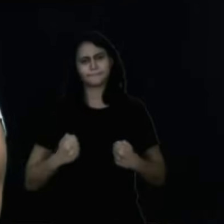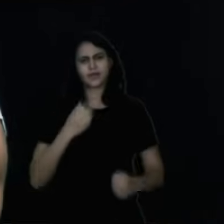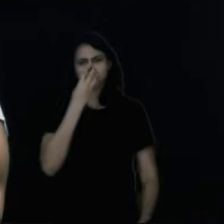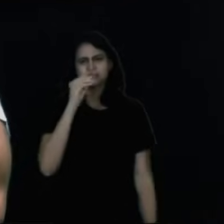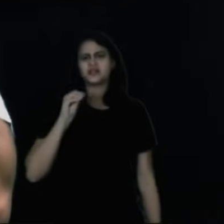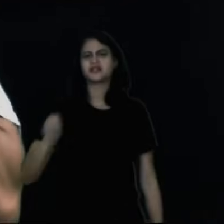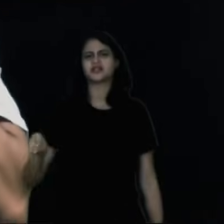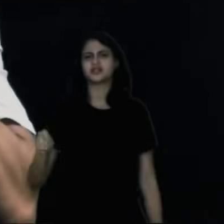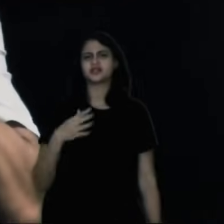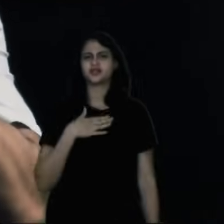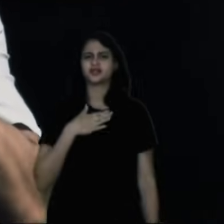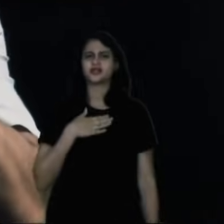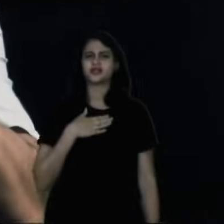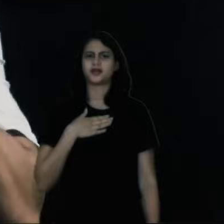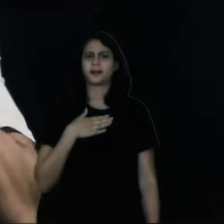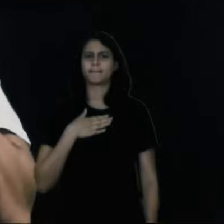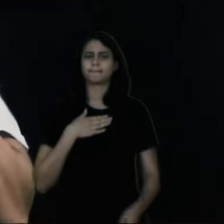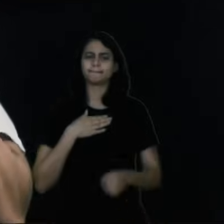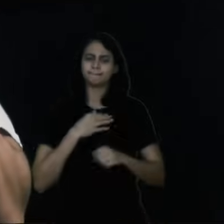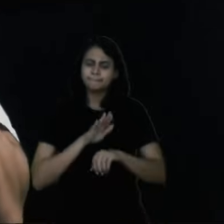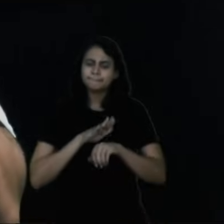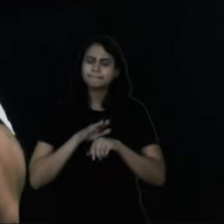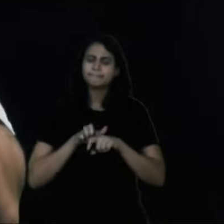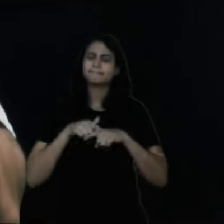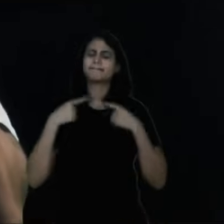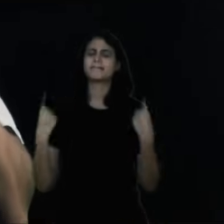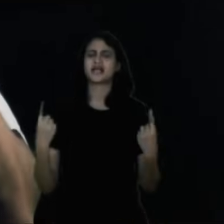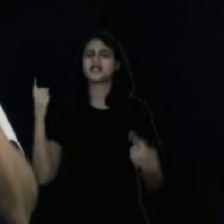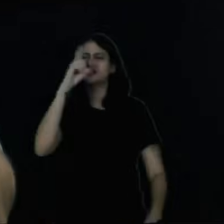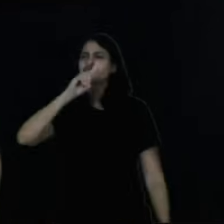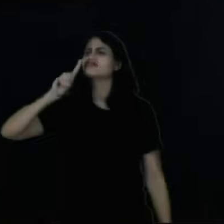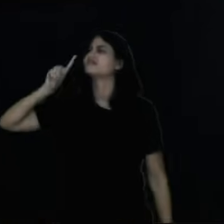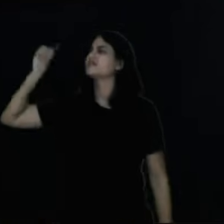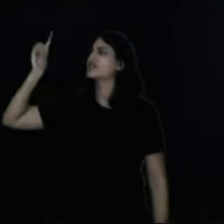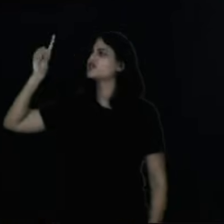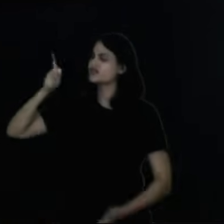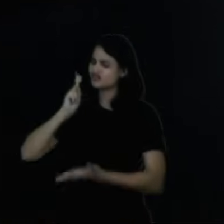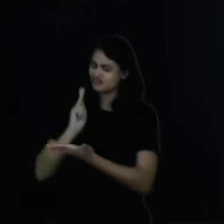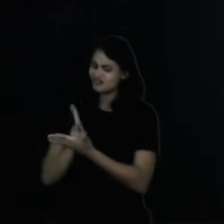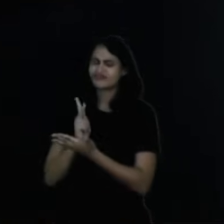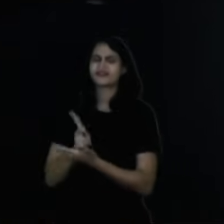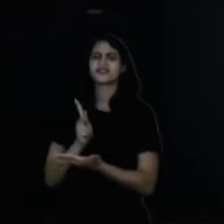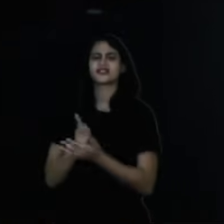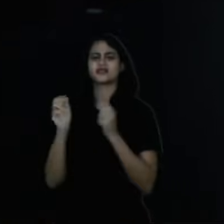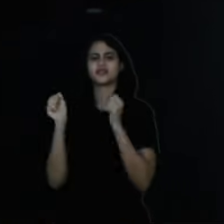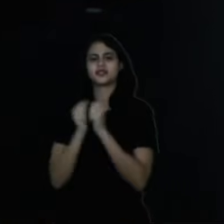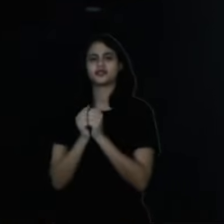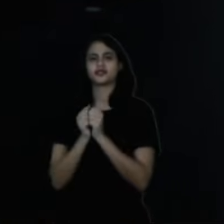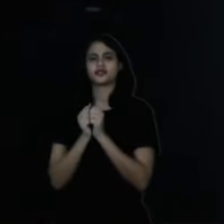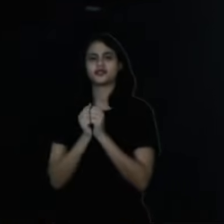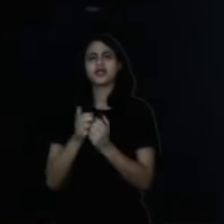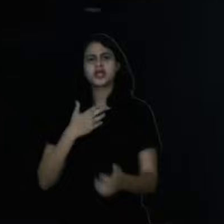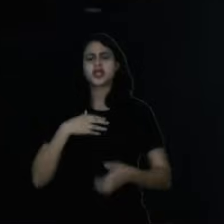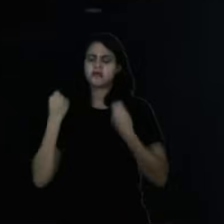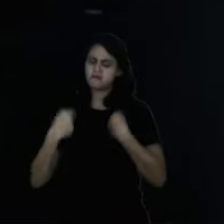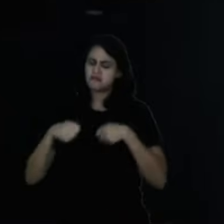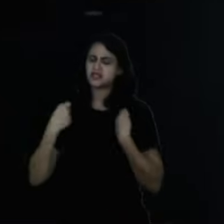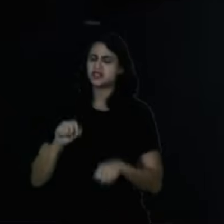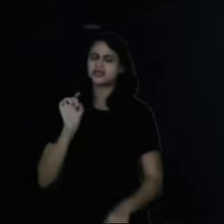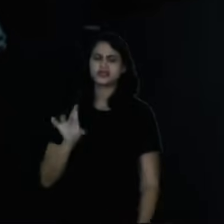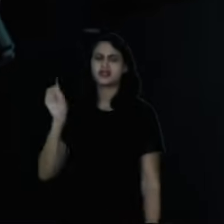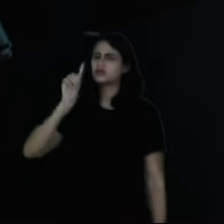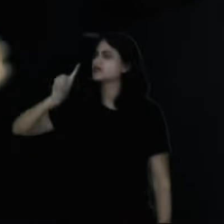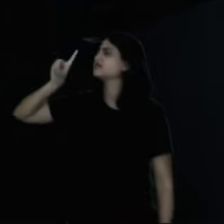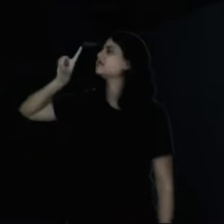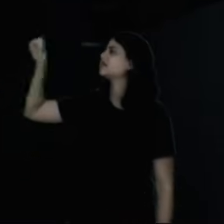mas tem um que nunca me rejeita. Eu só preciso desse, porque com ele